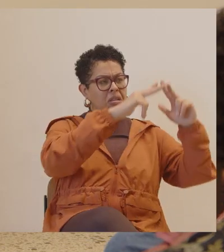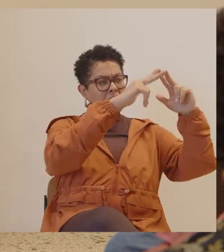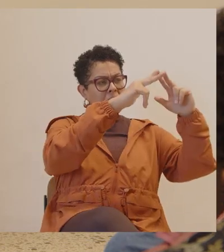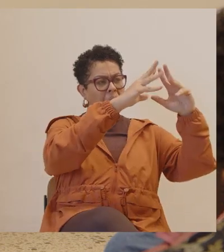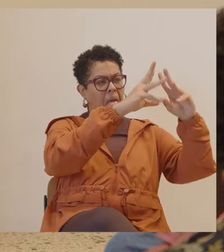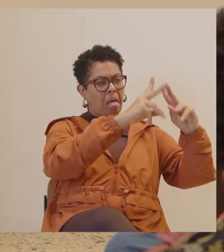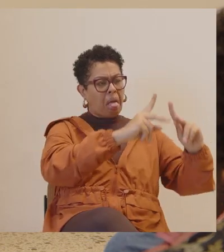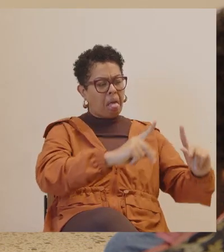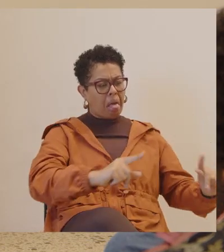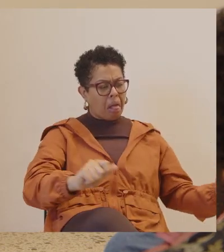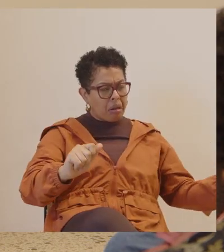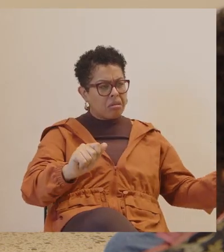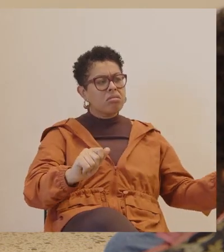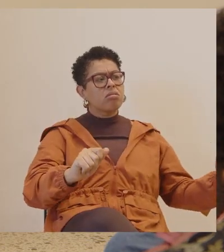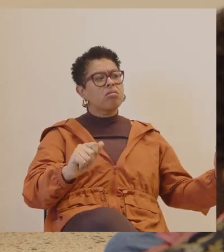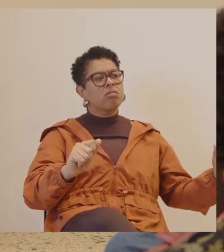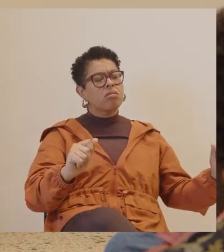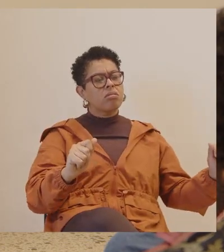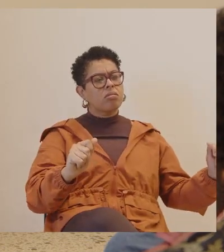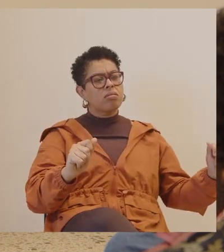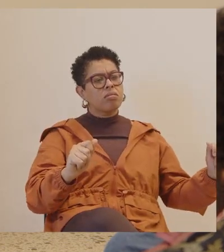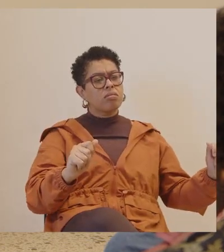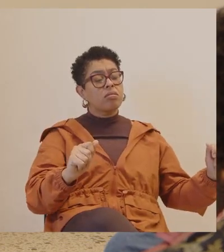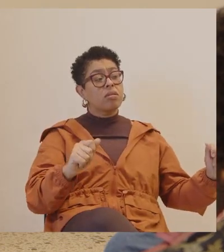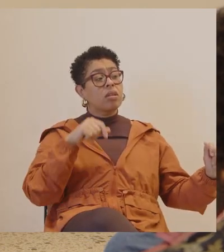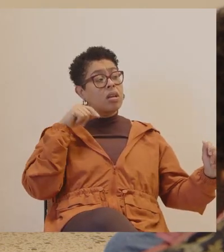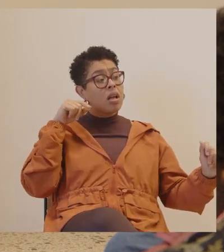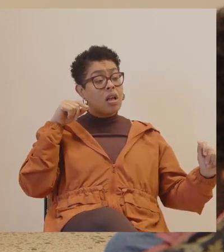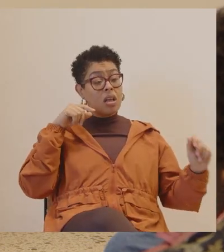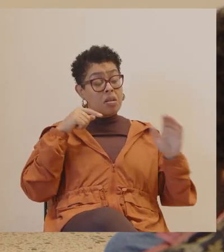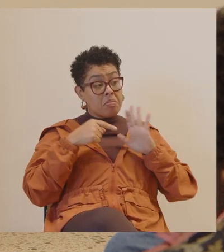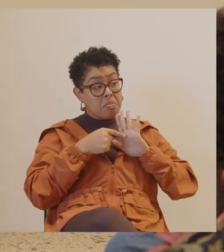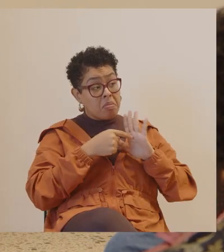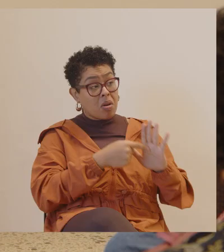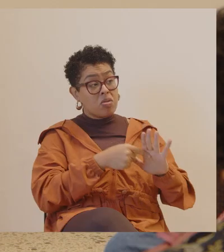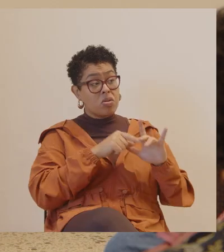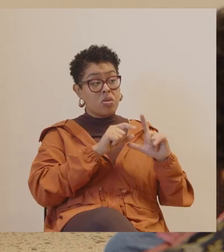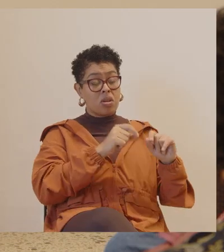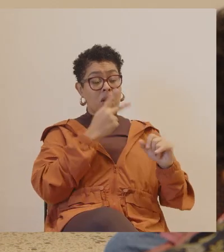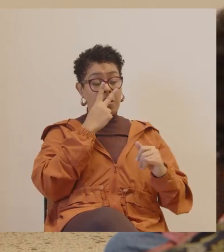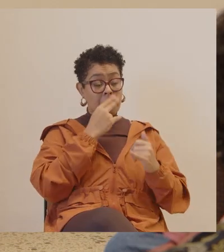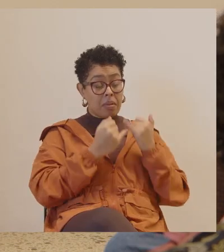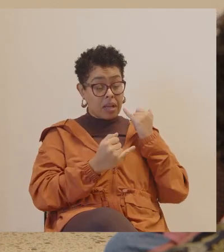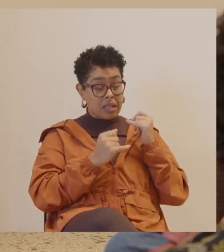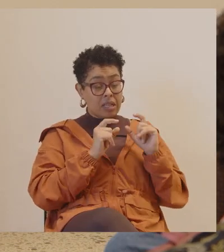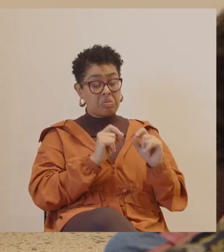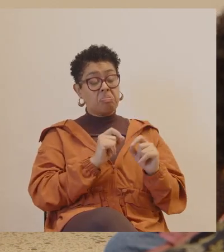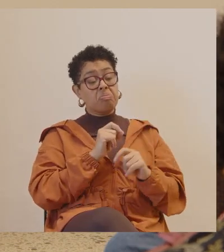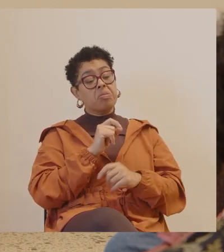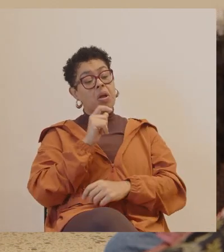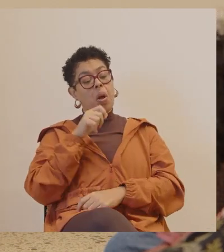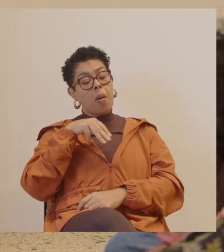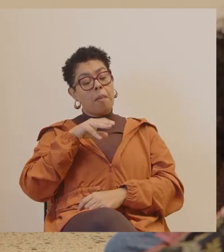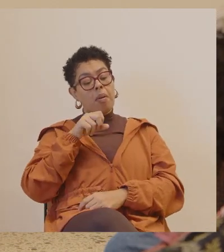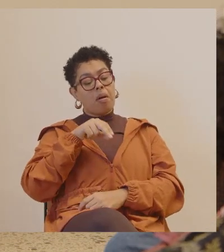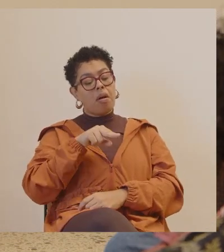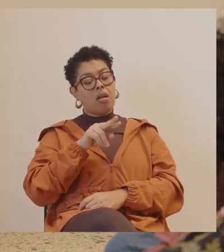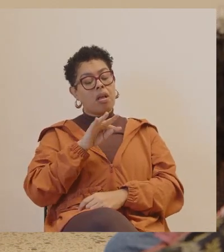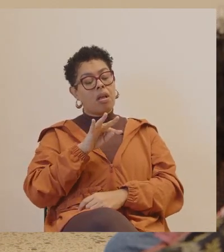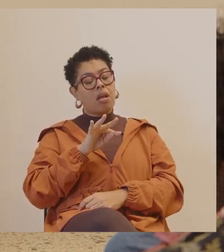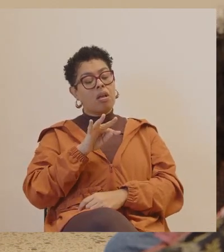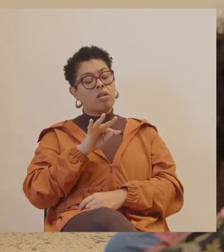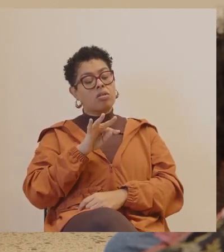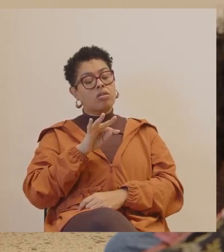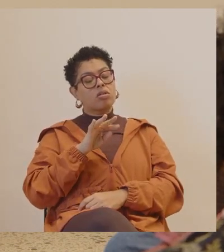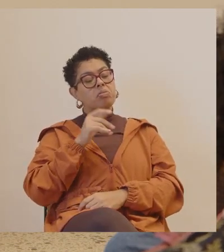né? Então, assim, ali tudo indica que o Monet parece interessado nessas questões,